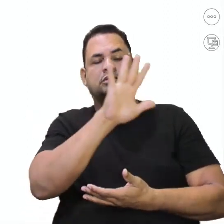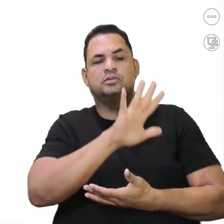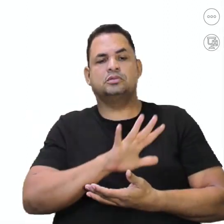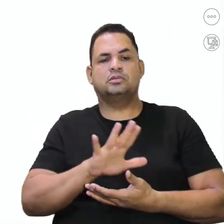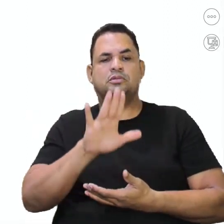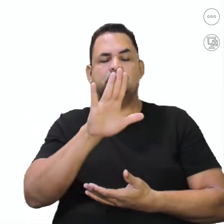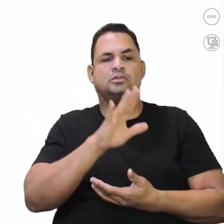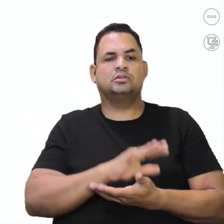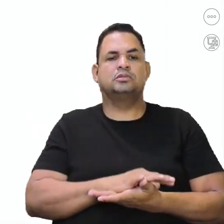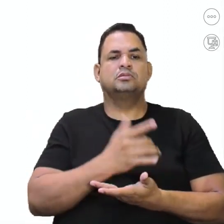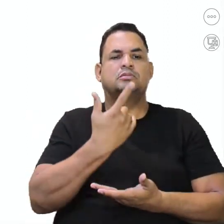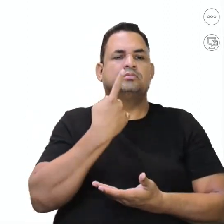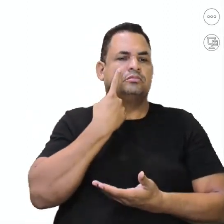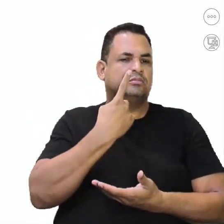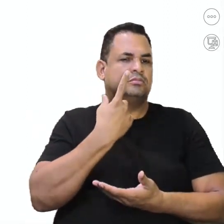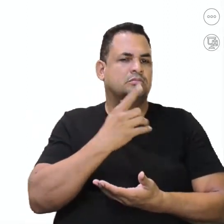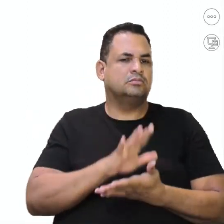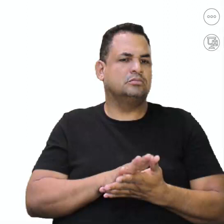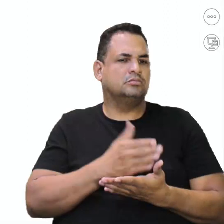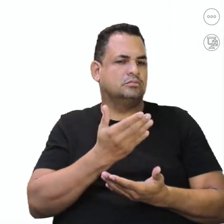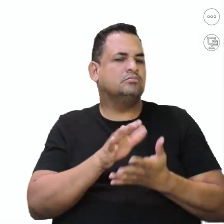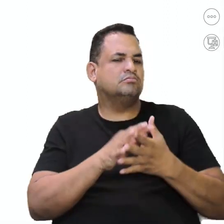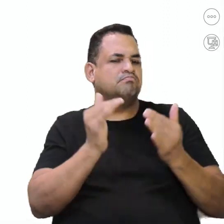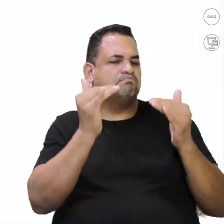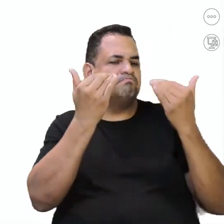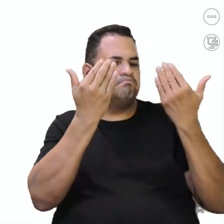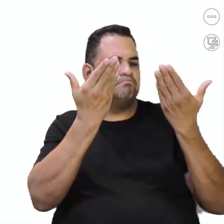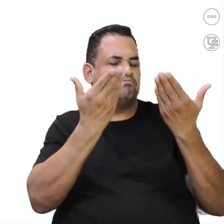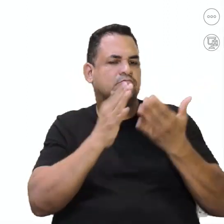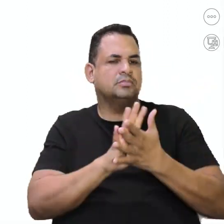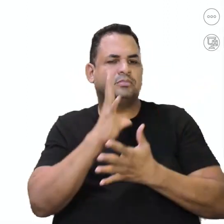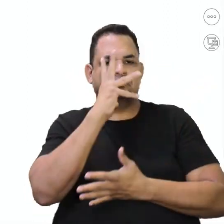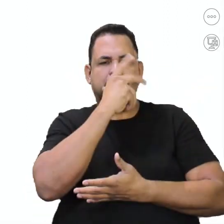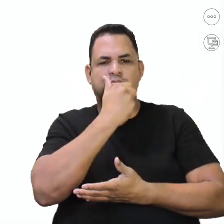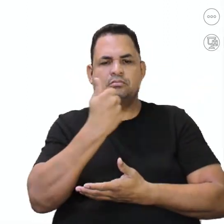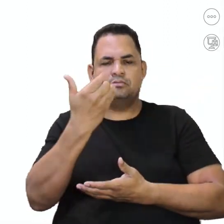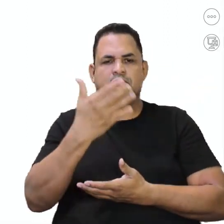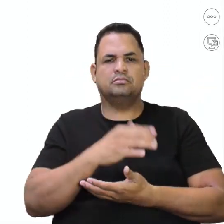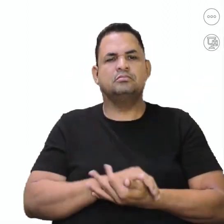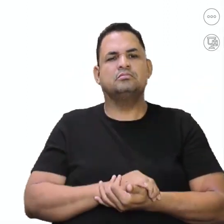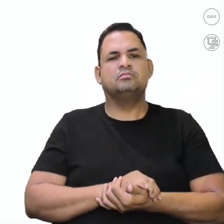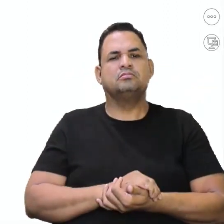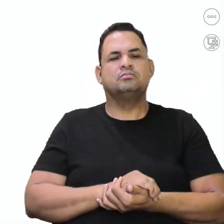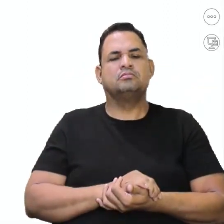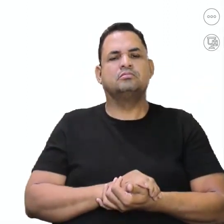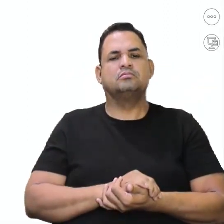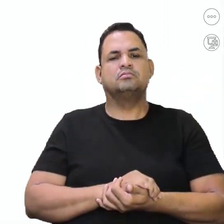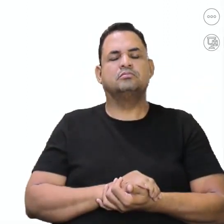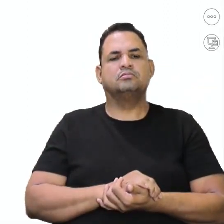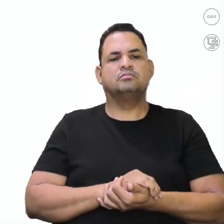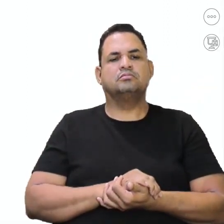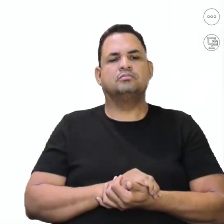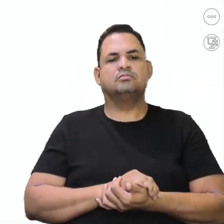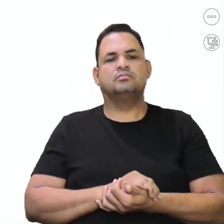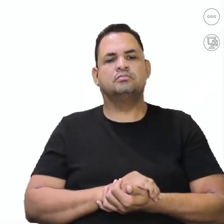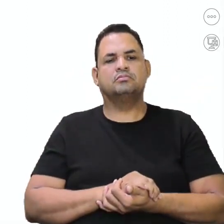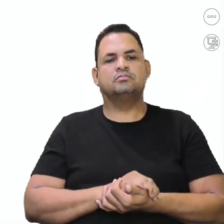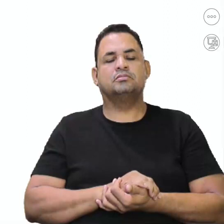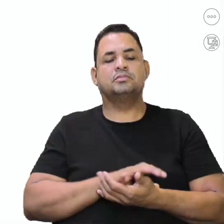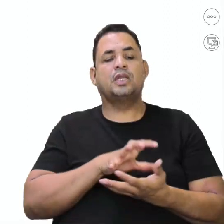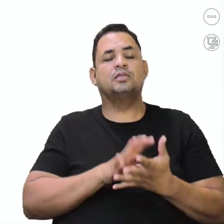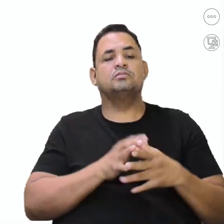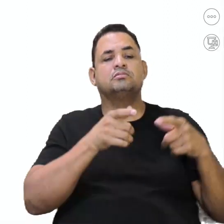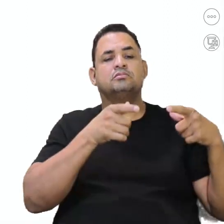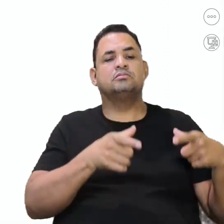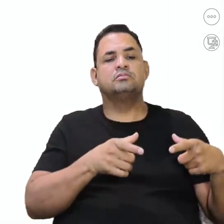imagens, né? Imagens que inclusive chamam a atenção porque são imagens muito bonitas e aparentemente se trata de um